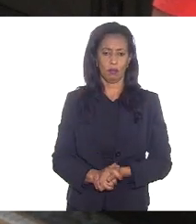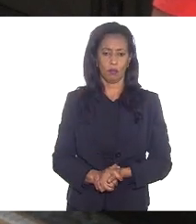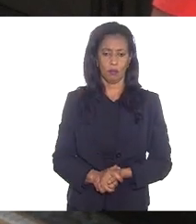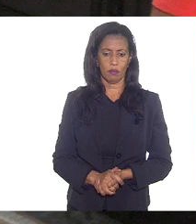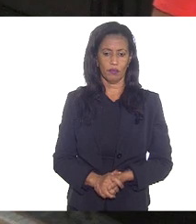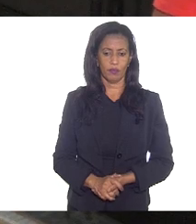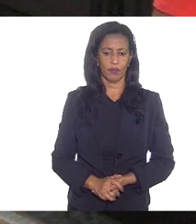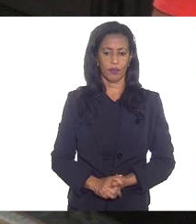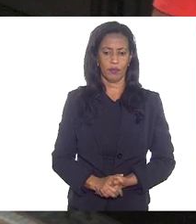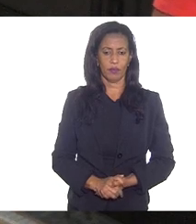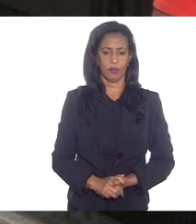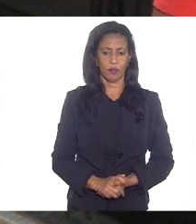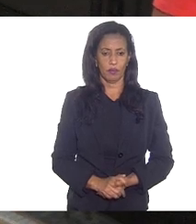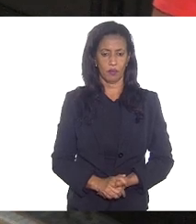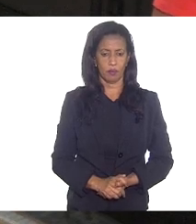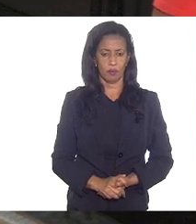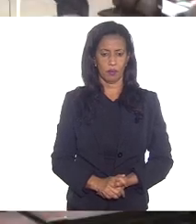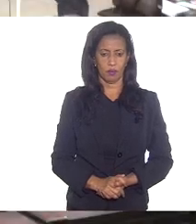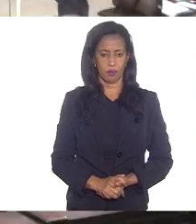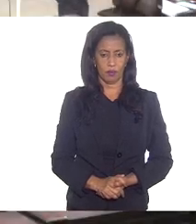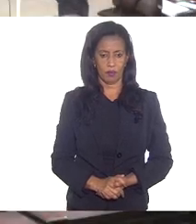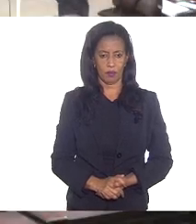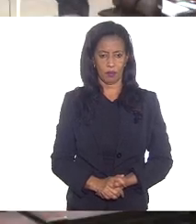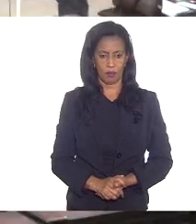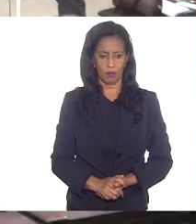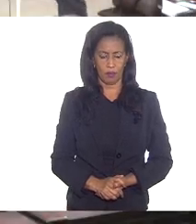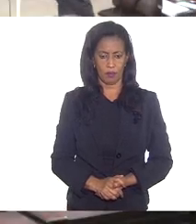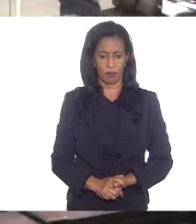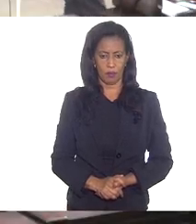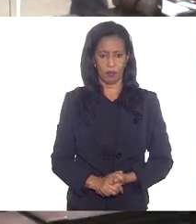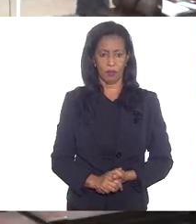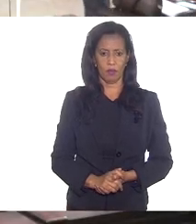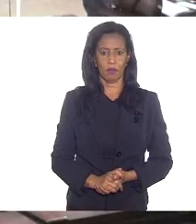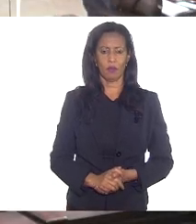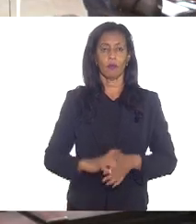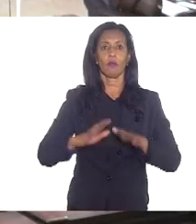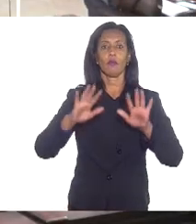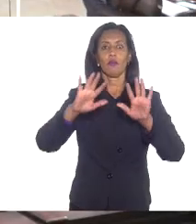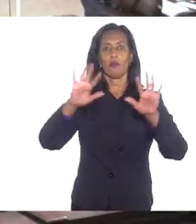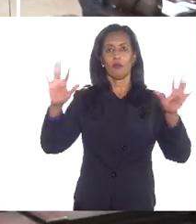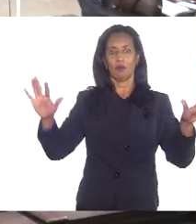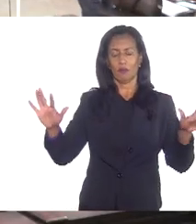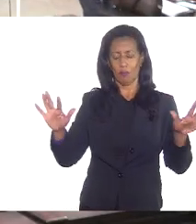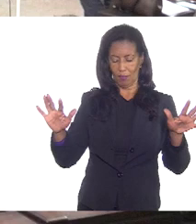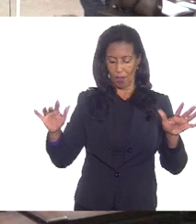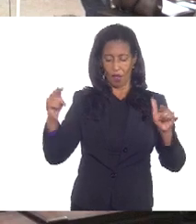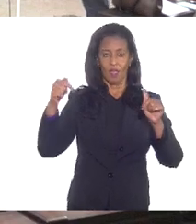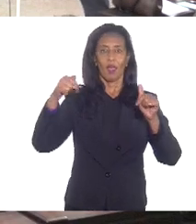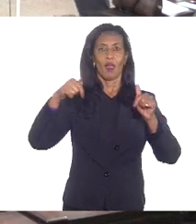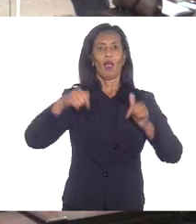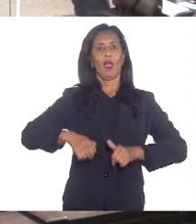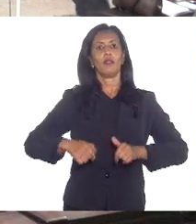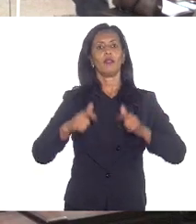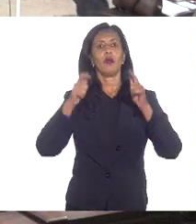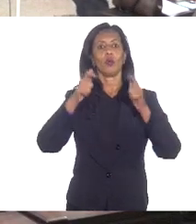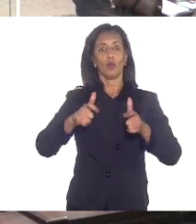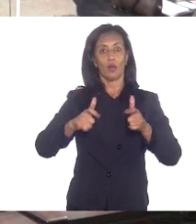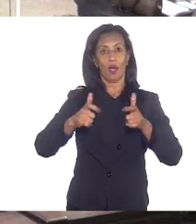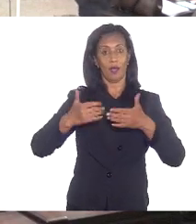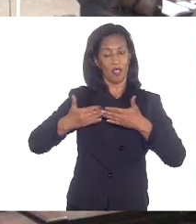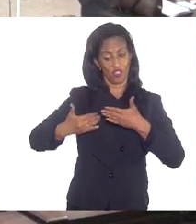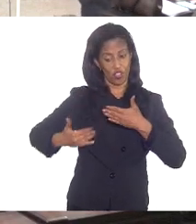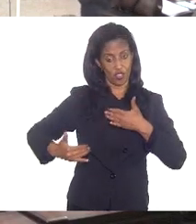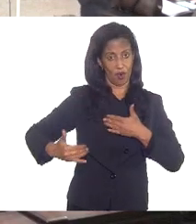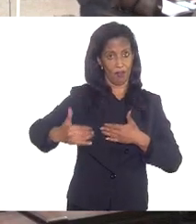públicos? Presidente. Olha só, aqui é um local onde a gente avança na medida do possível. Se